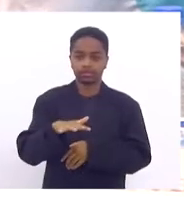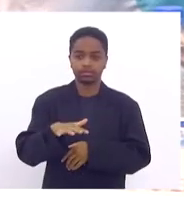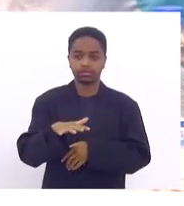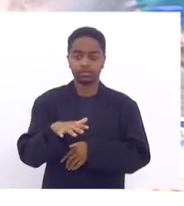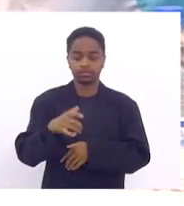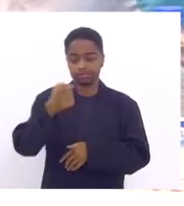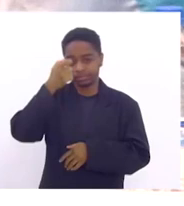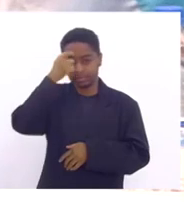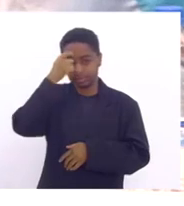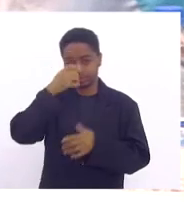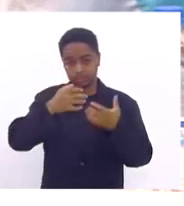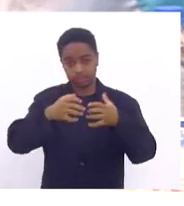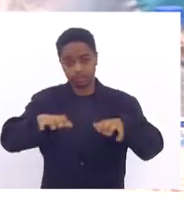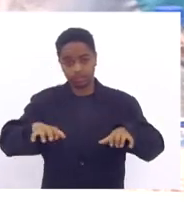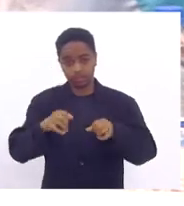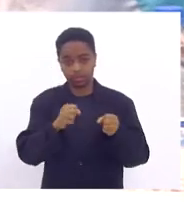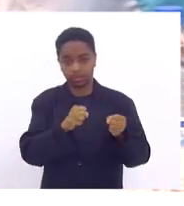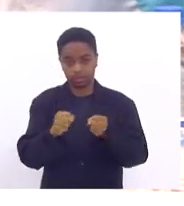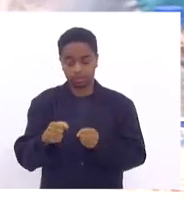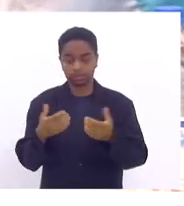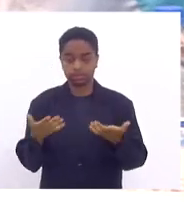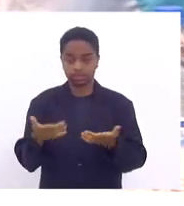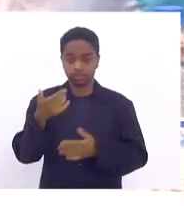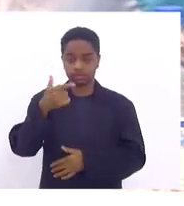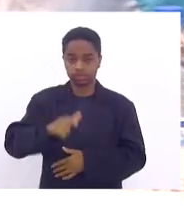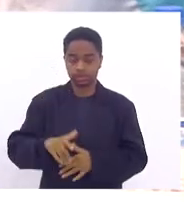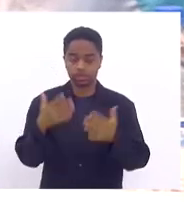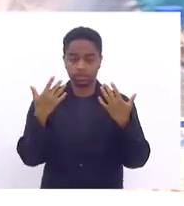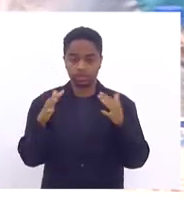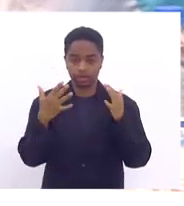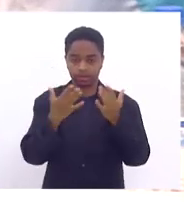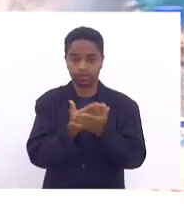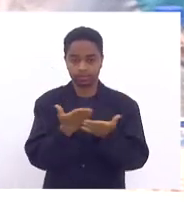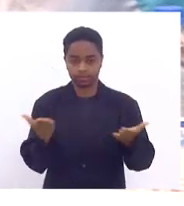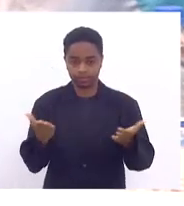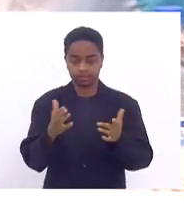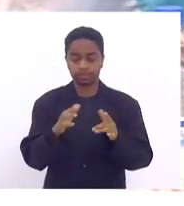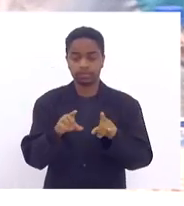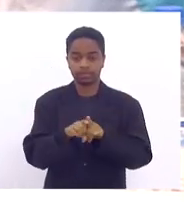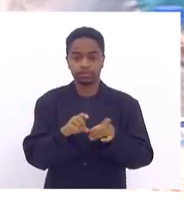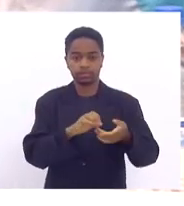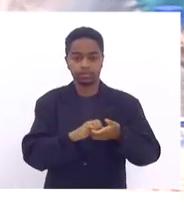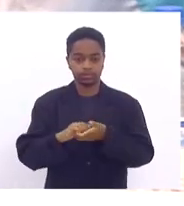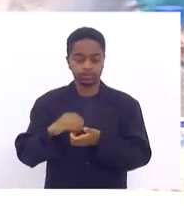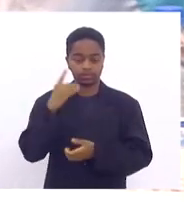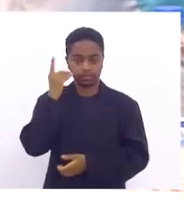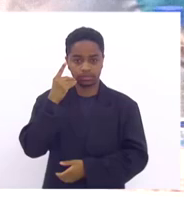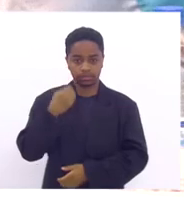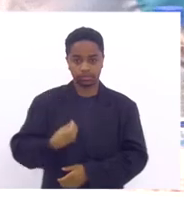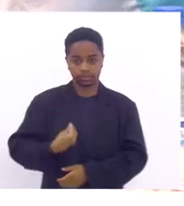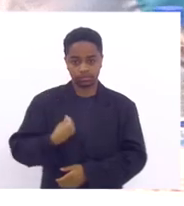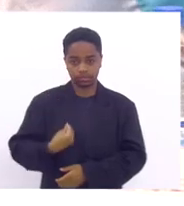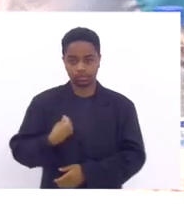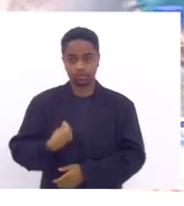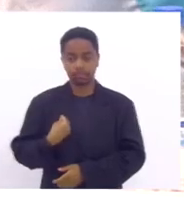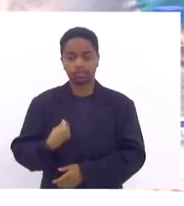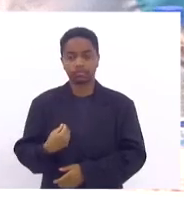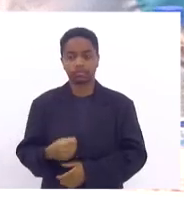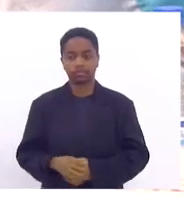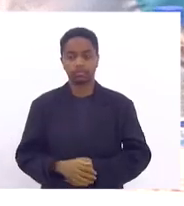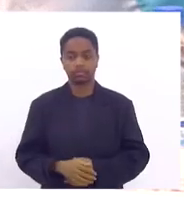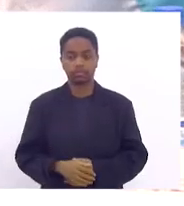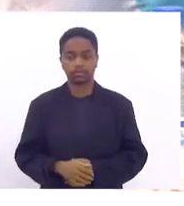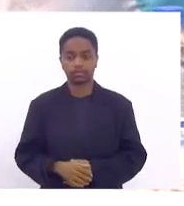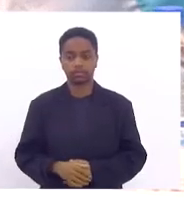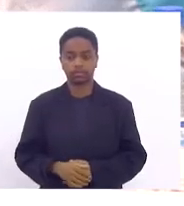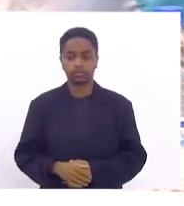Separação dos poderes Então parabéns de novo a casa eu cumprimento os deputados presentes que nos engrandece com essa presença o